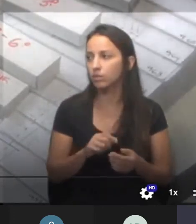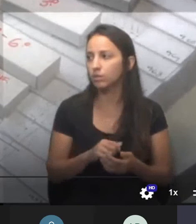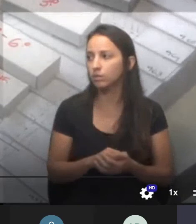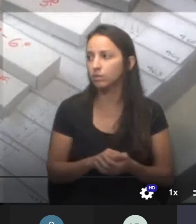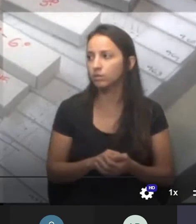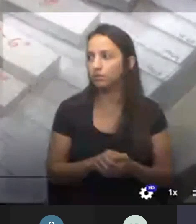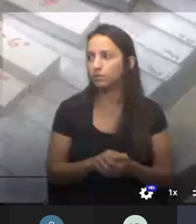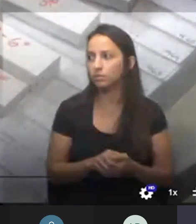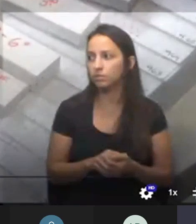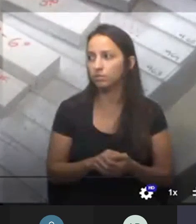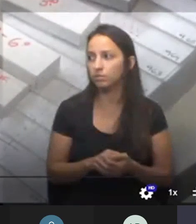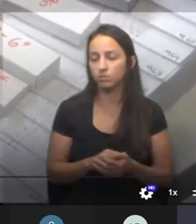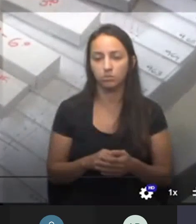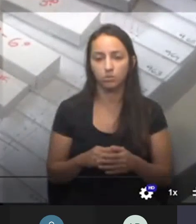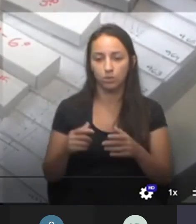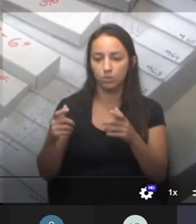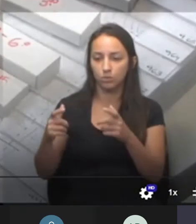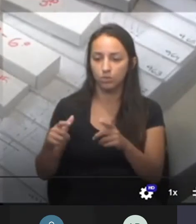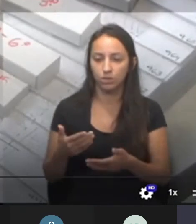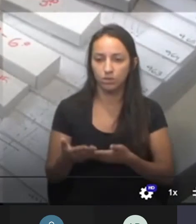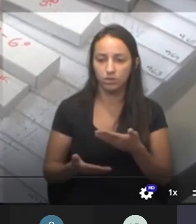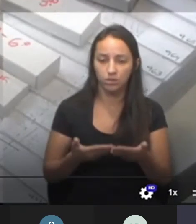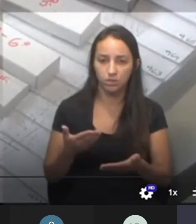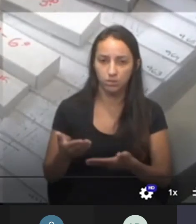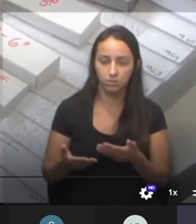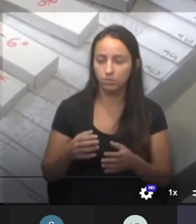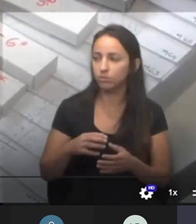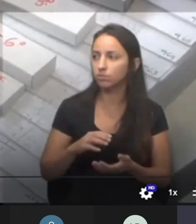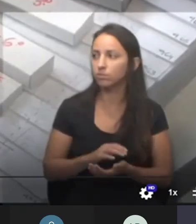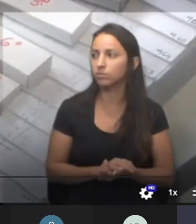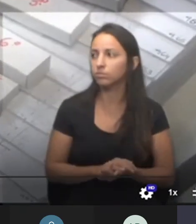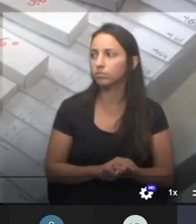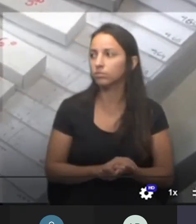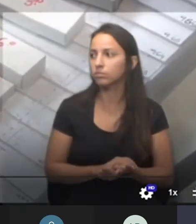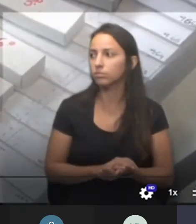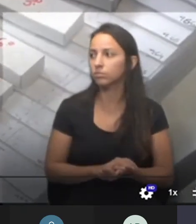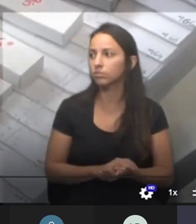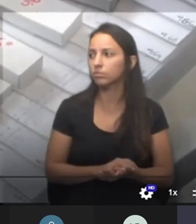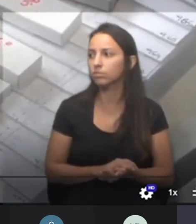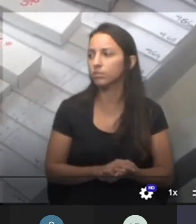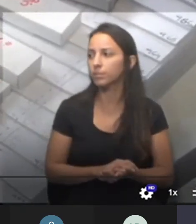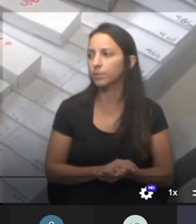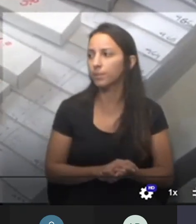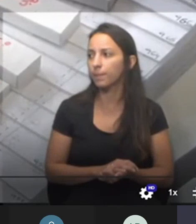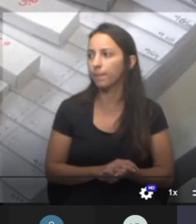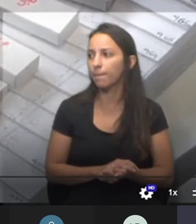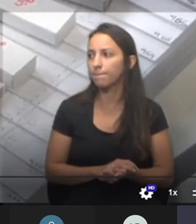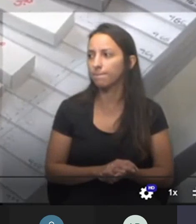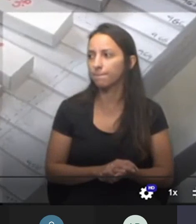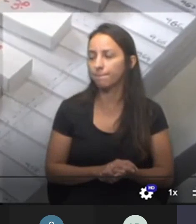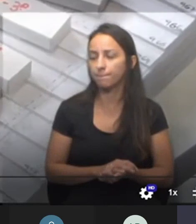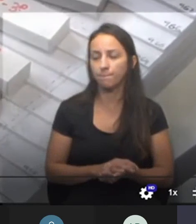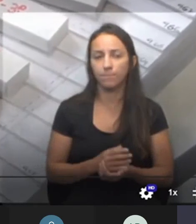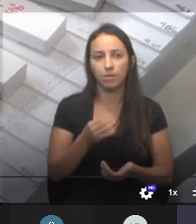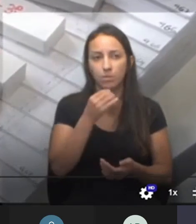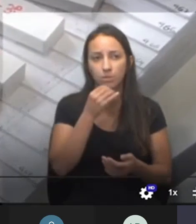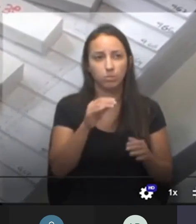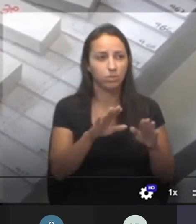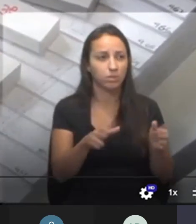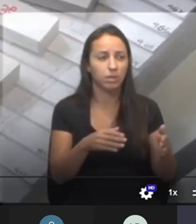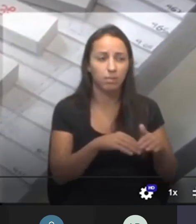de serviços na parte de baixo, os demais ambientes de serviço, seja